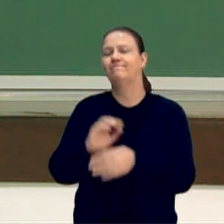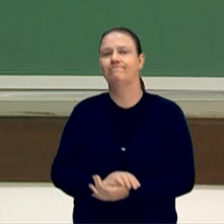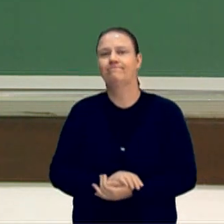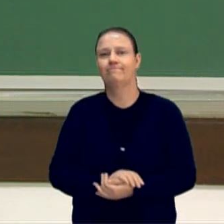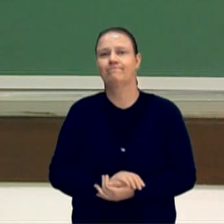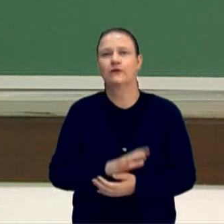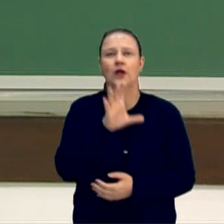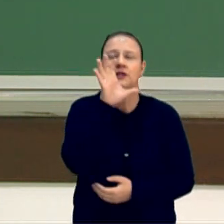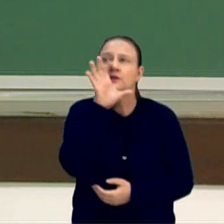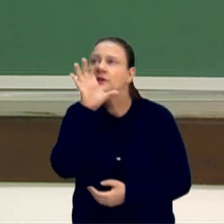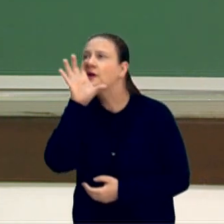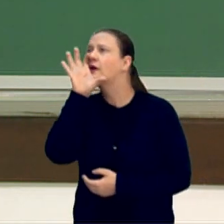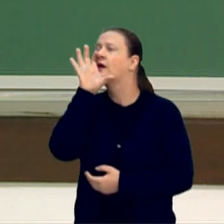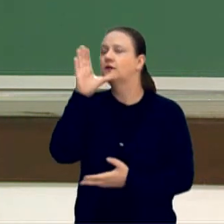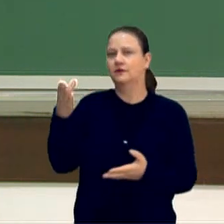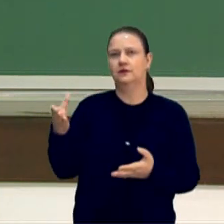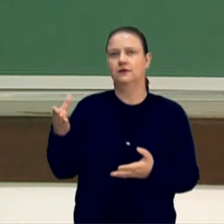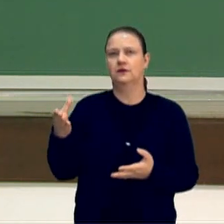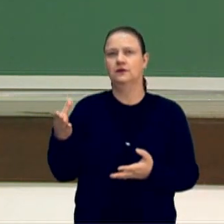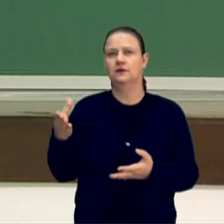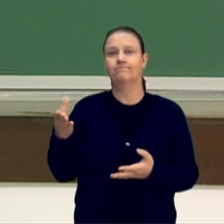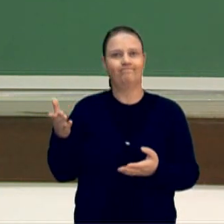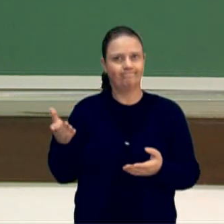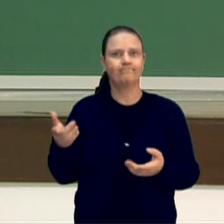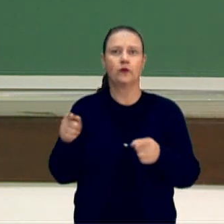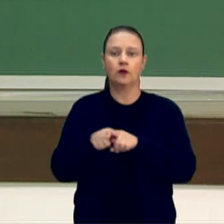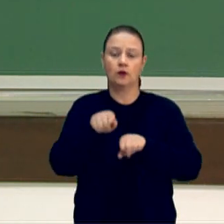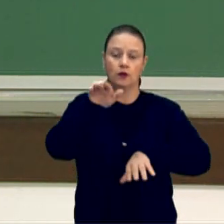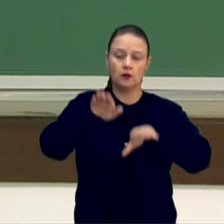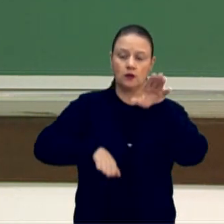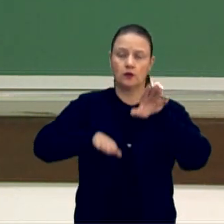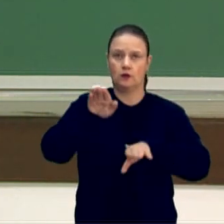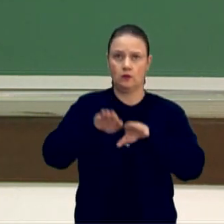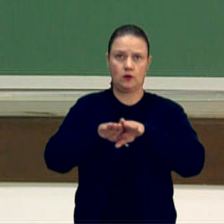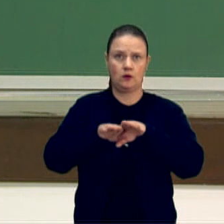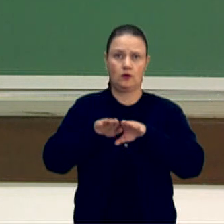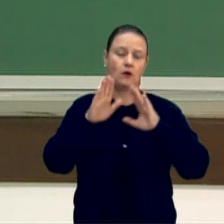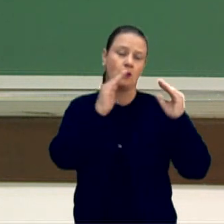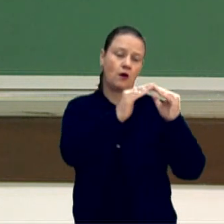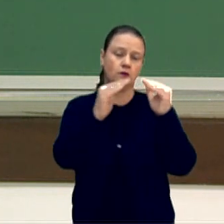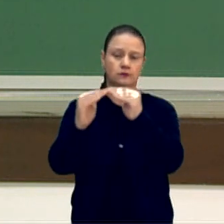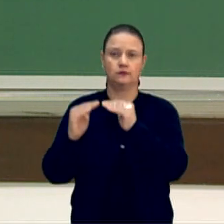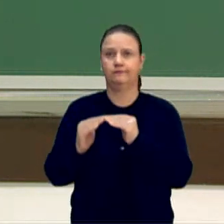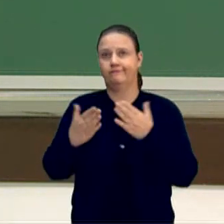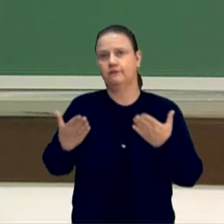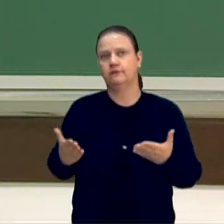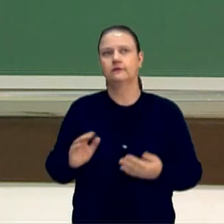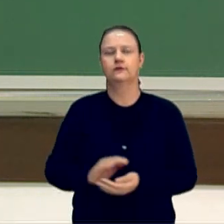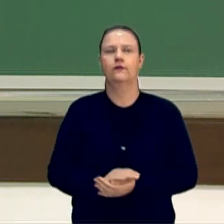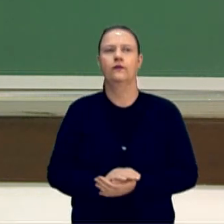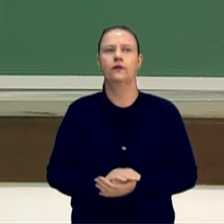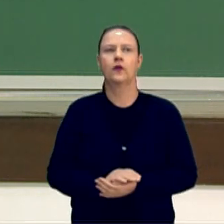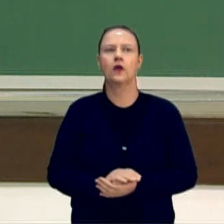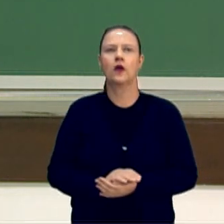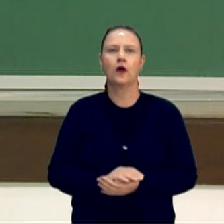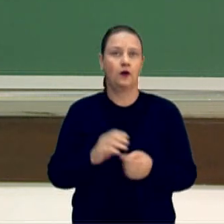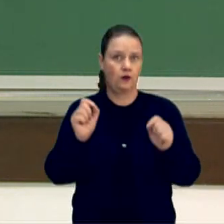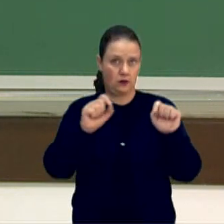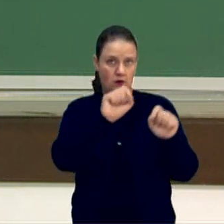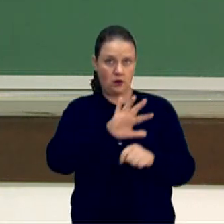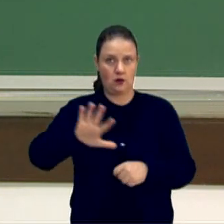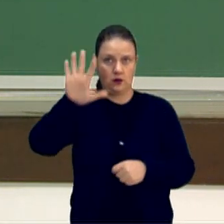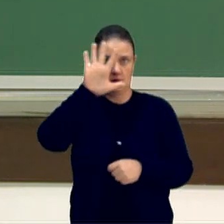uma das questões, né, que a gente poderia estar colocando, a desigualdade imobiliária. Mas se você for ver, olha esse mapa aqui que eu coloquei para